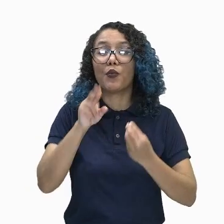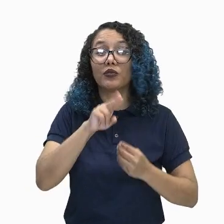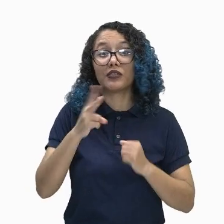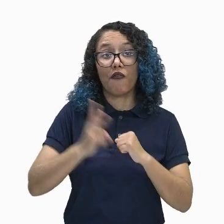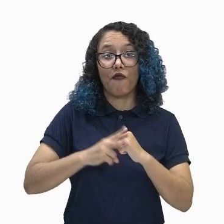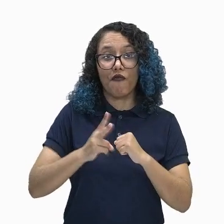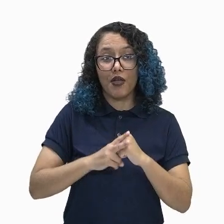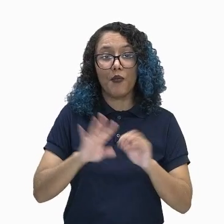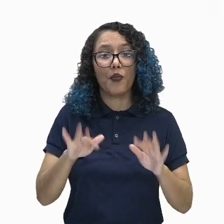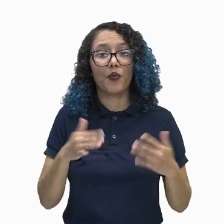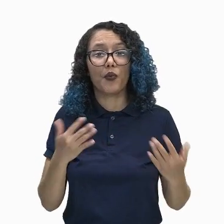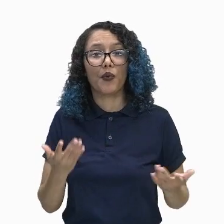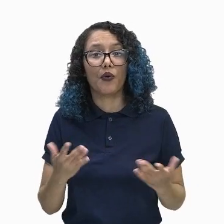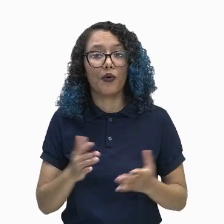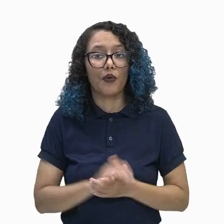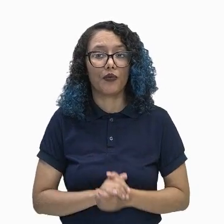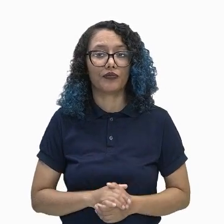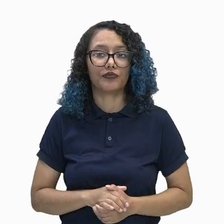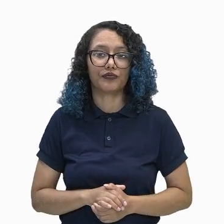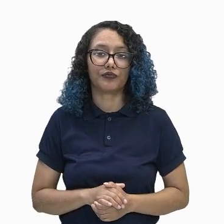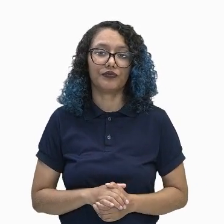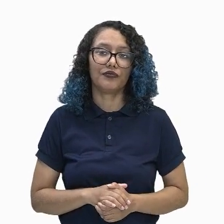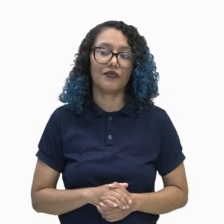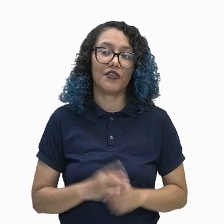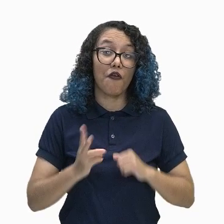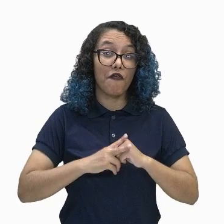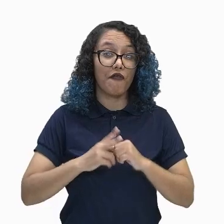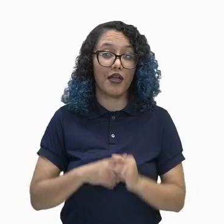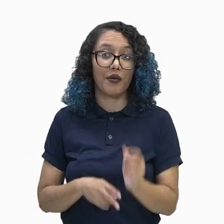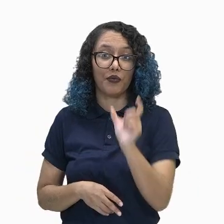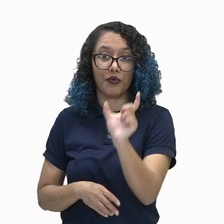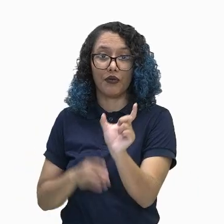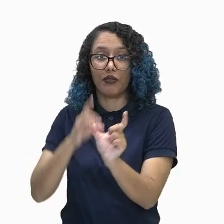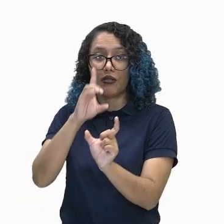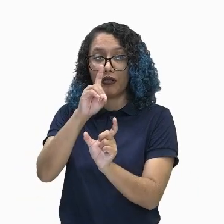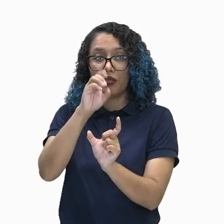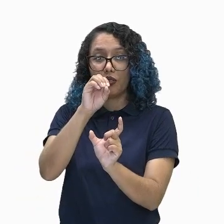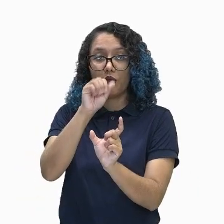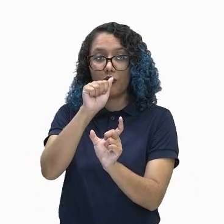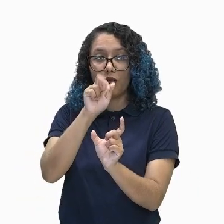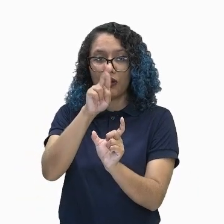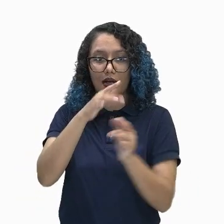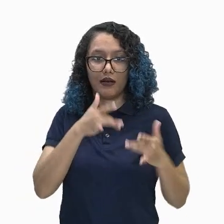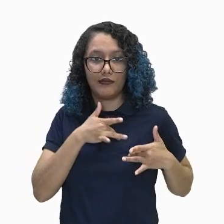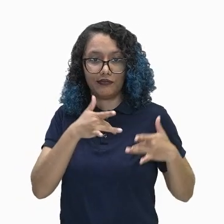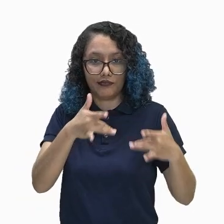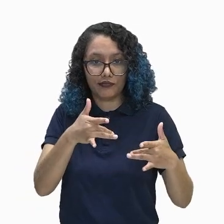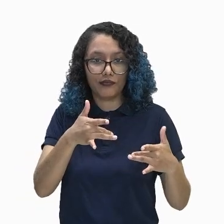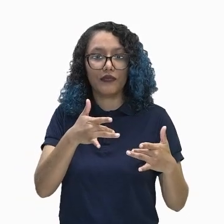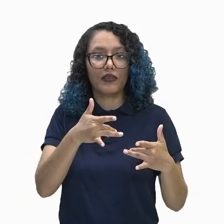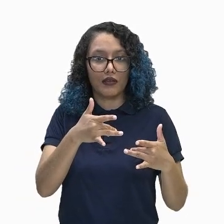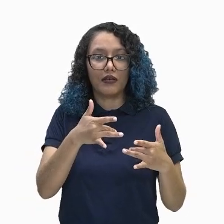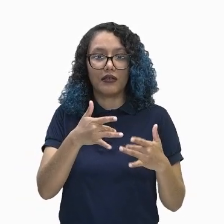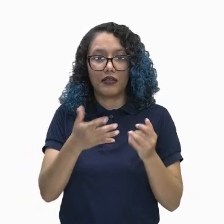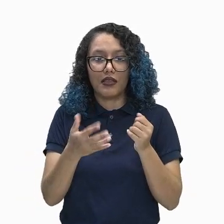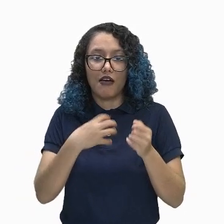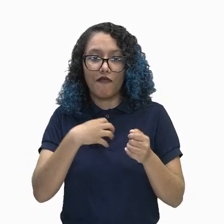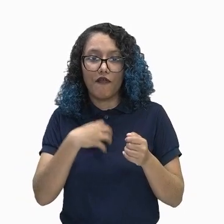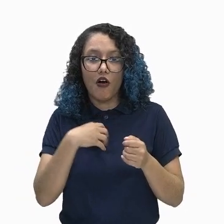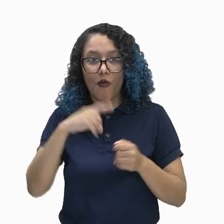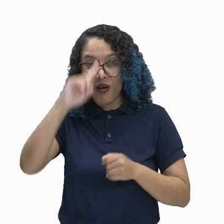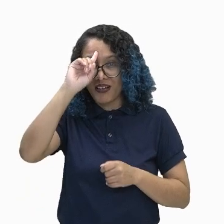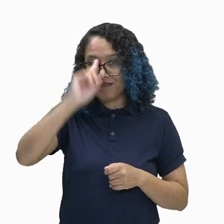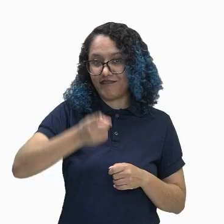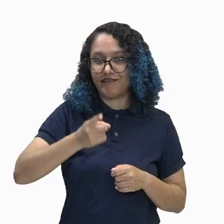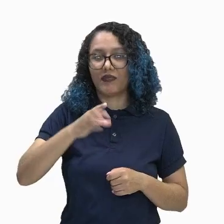Que verbo é esse que te convida à ação? Exatamente o verbo doar na sua forma, do modo imperativo. Doe, ou